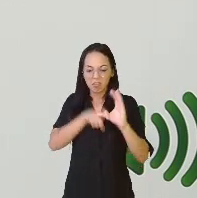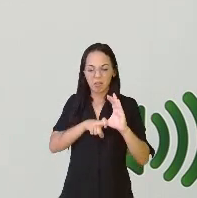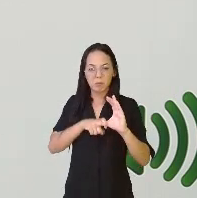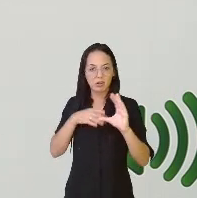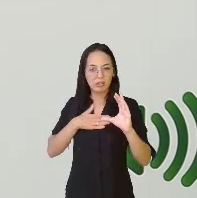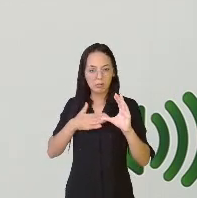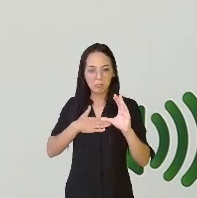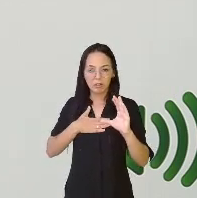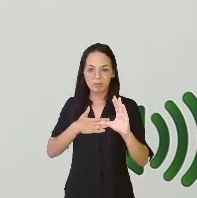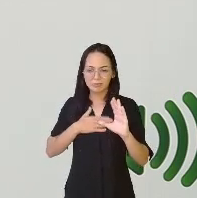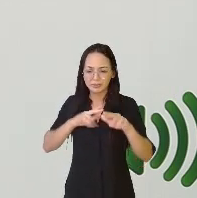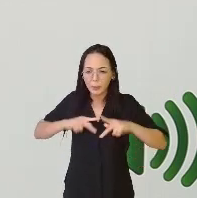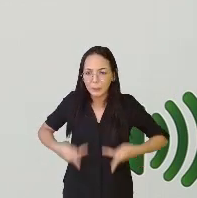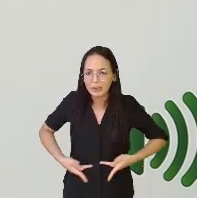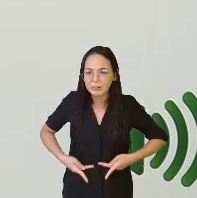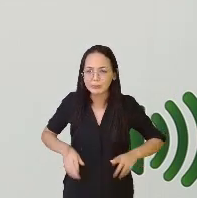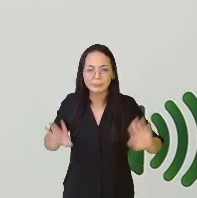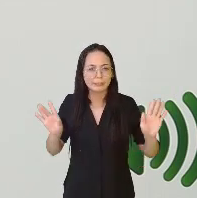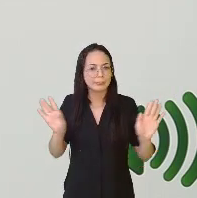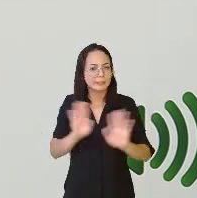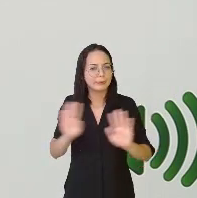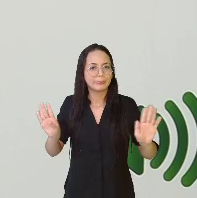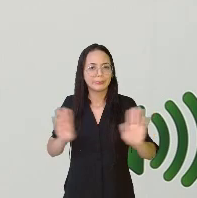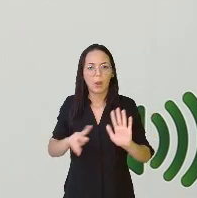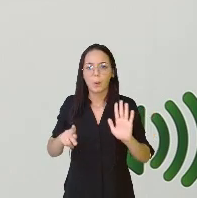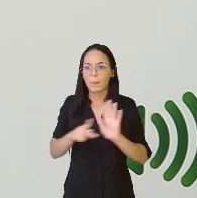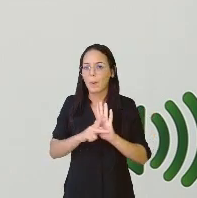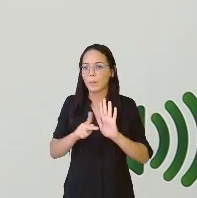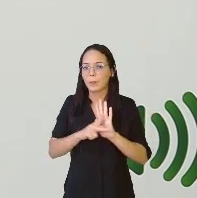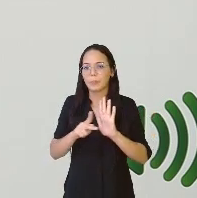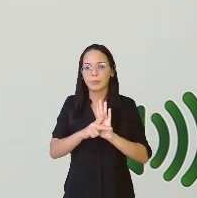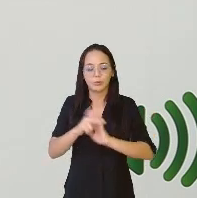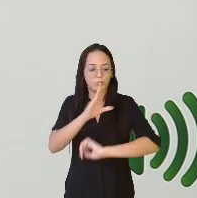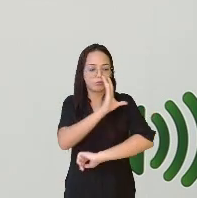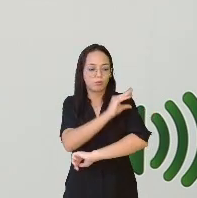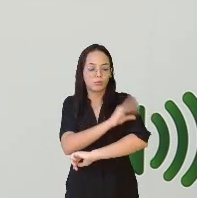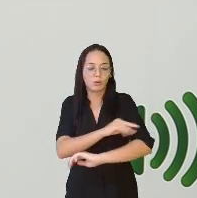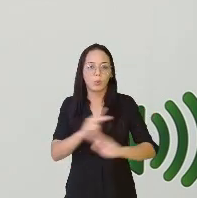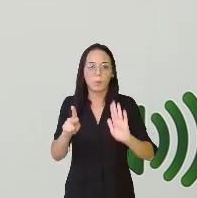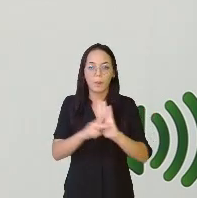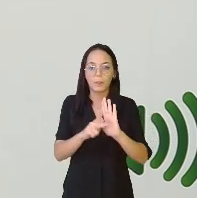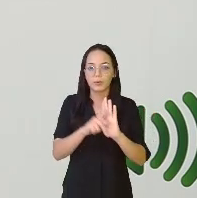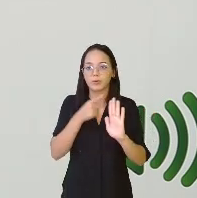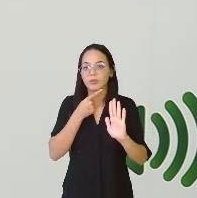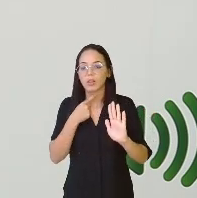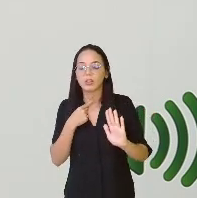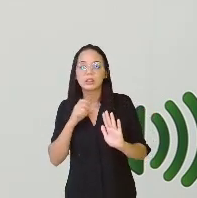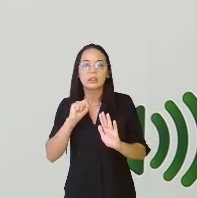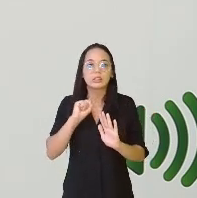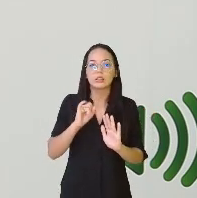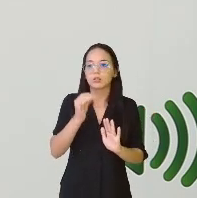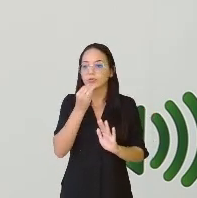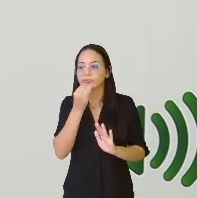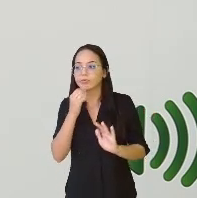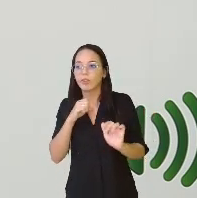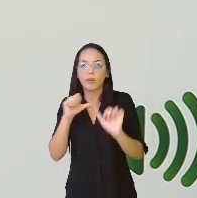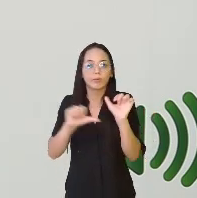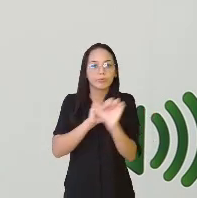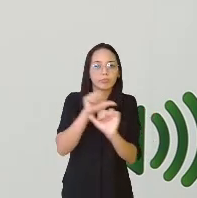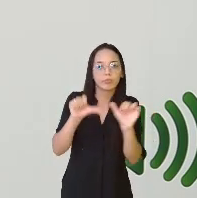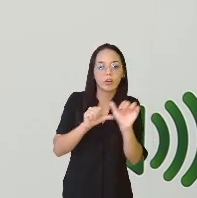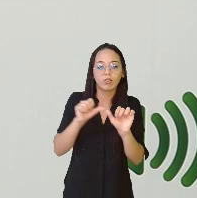para funcionar não, tá? Eles vão funcionar de todo jeito. Se existir qualquer alteração